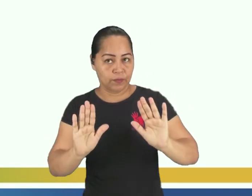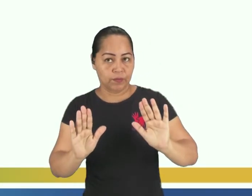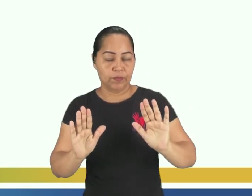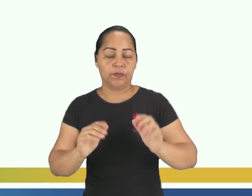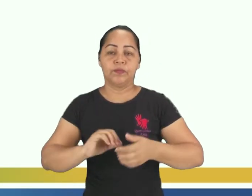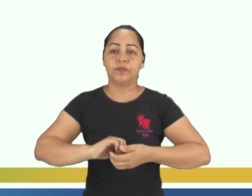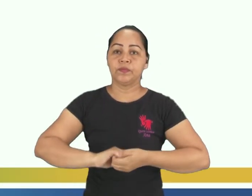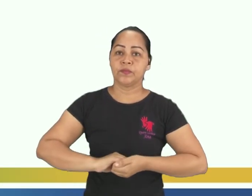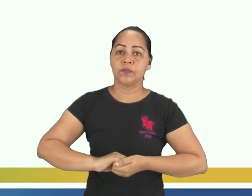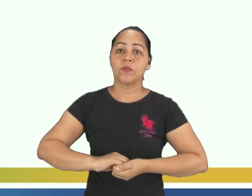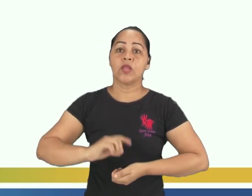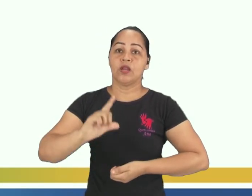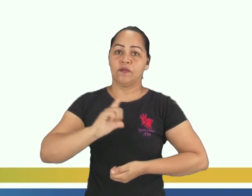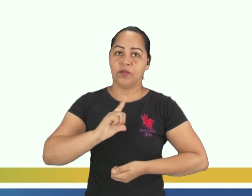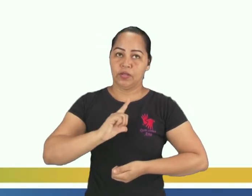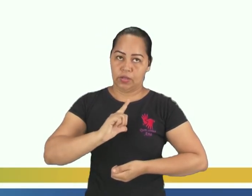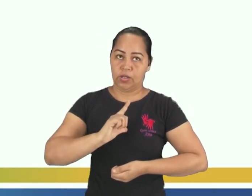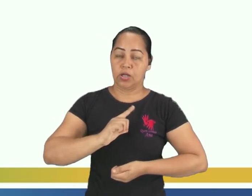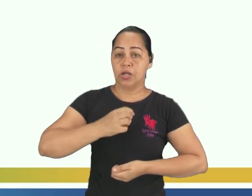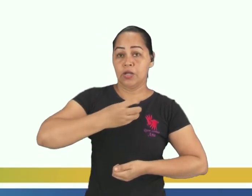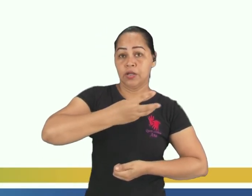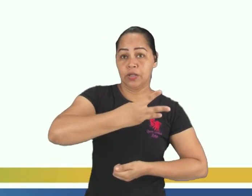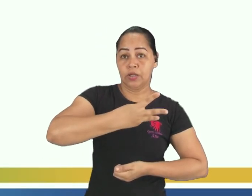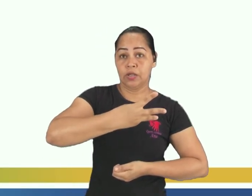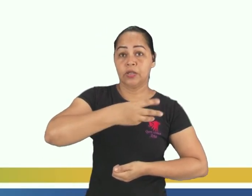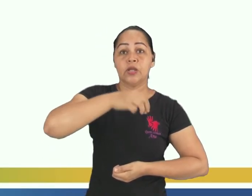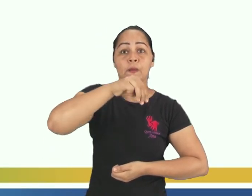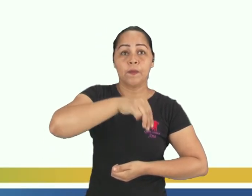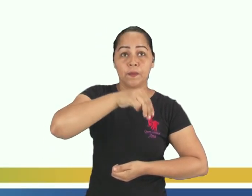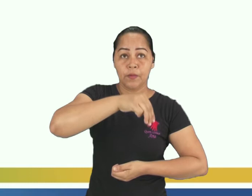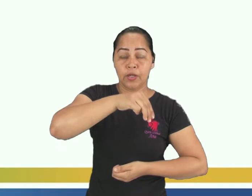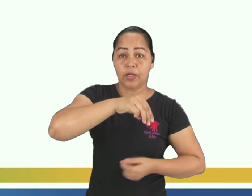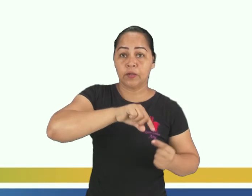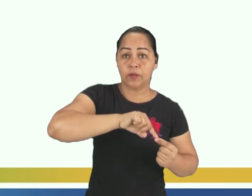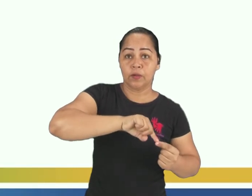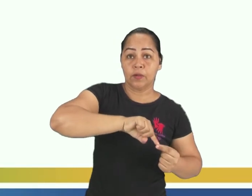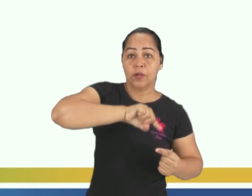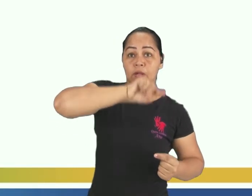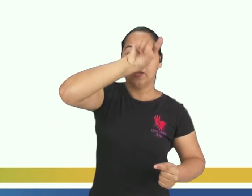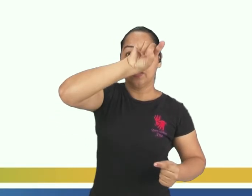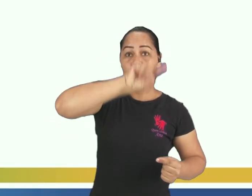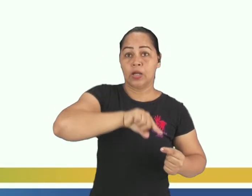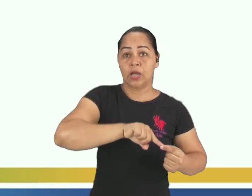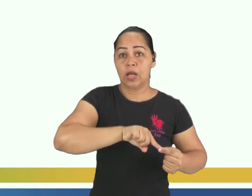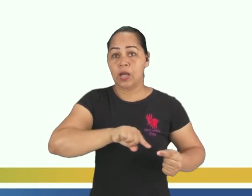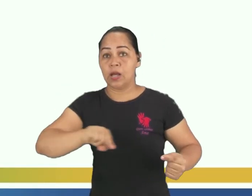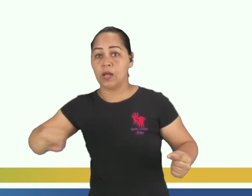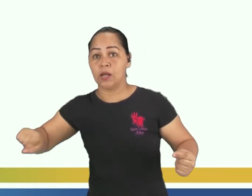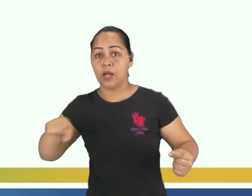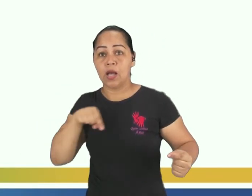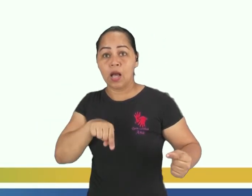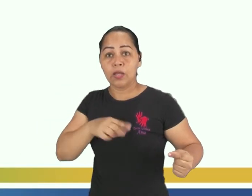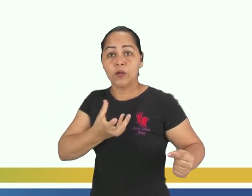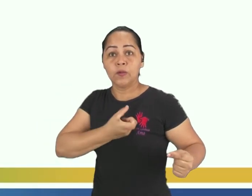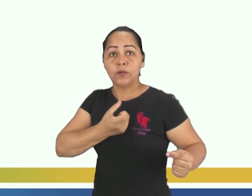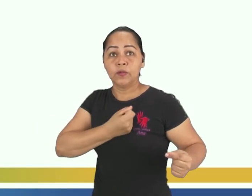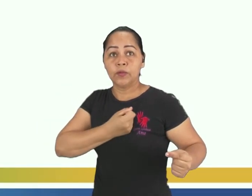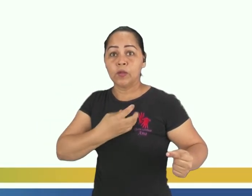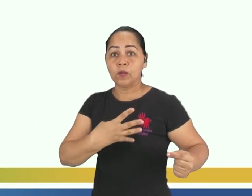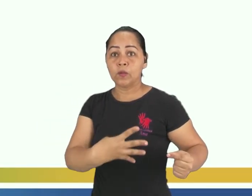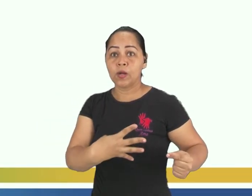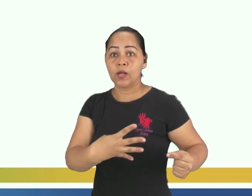piscina terá que dar um valor e a nossa capa deverá ter 1 metro quadrado a mais que a área dessa piscina.